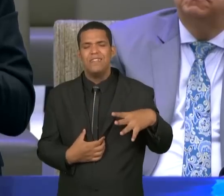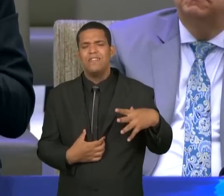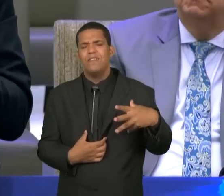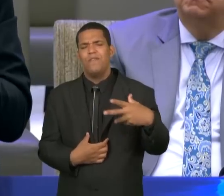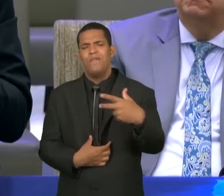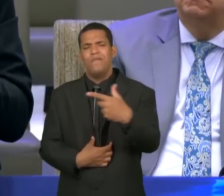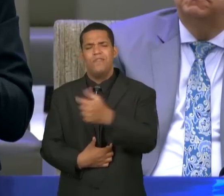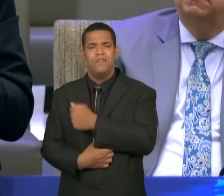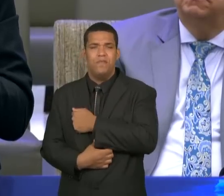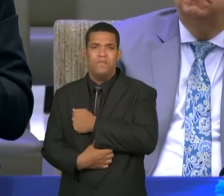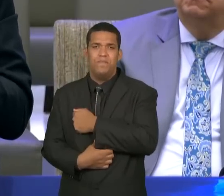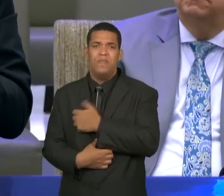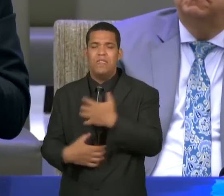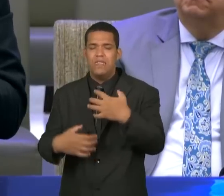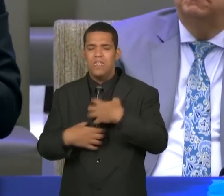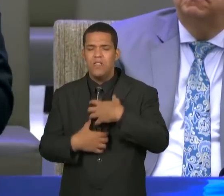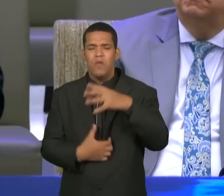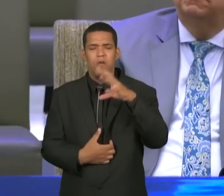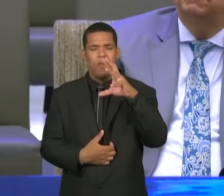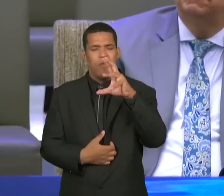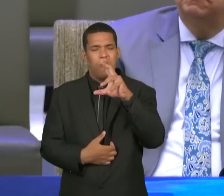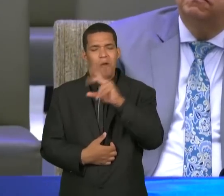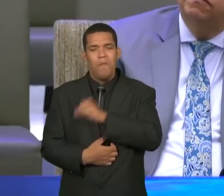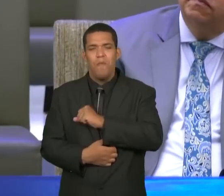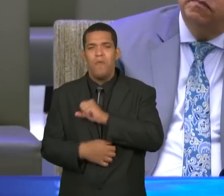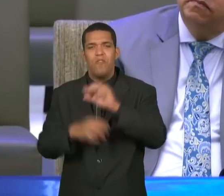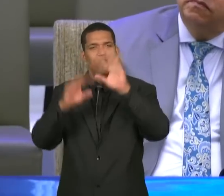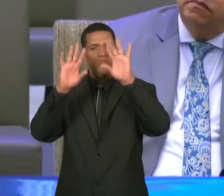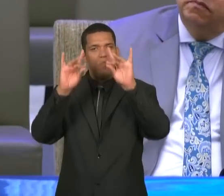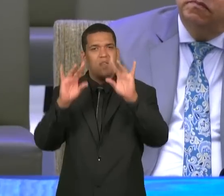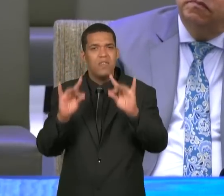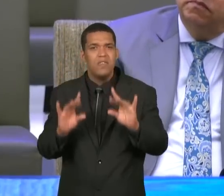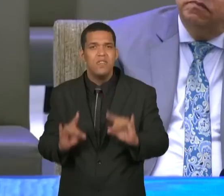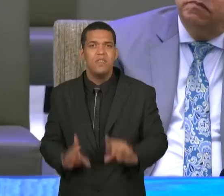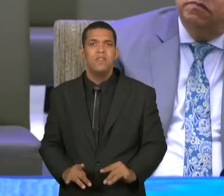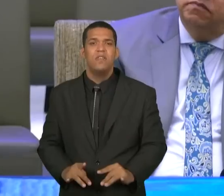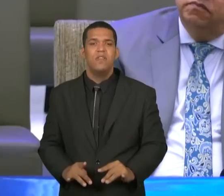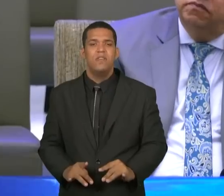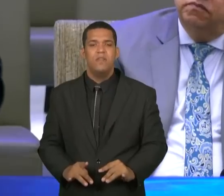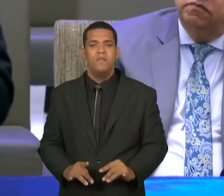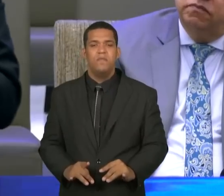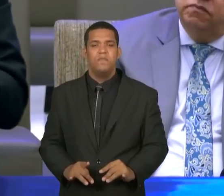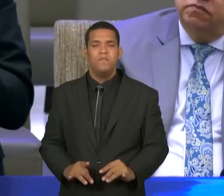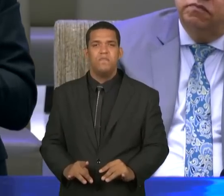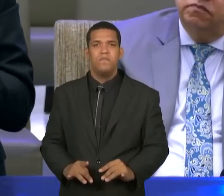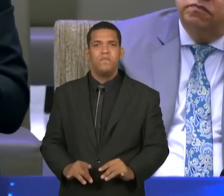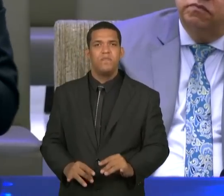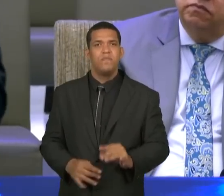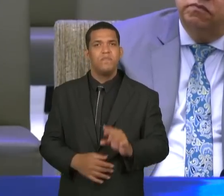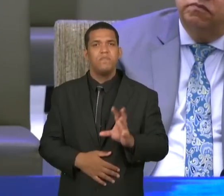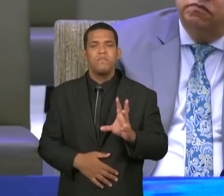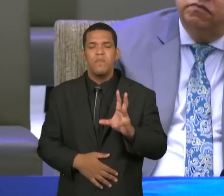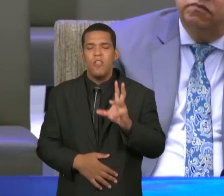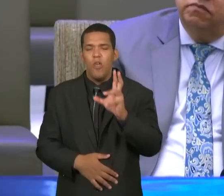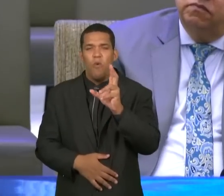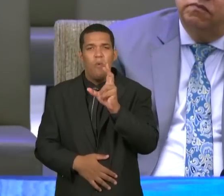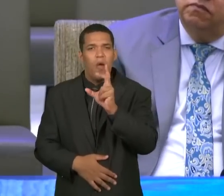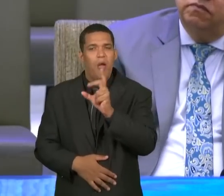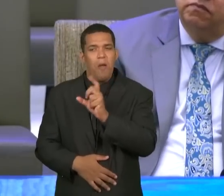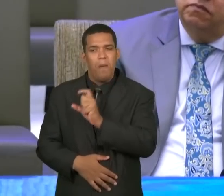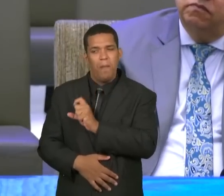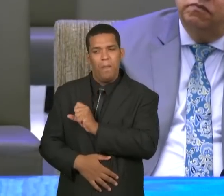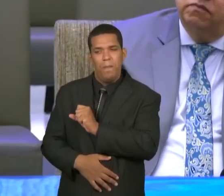um amor que é sem preconceitos de um amor que não discrimina